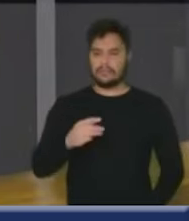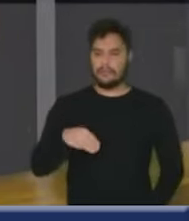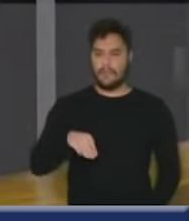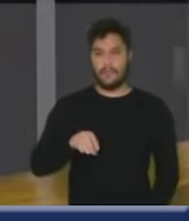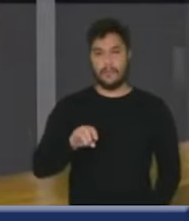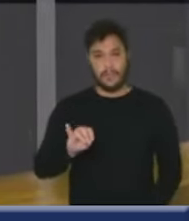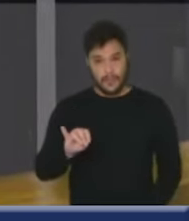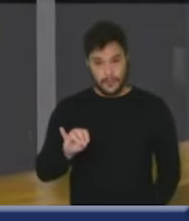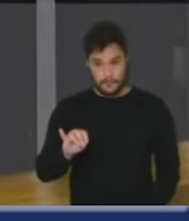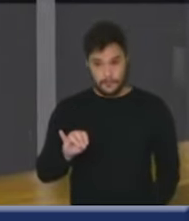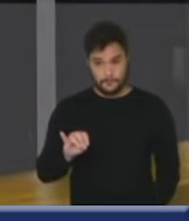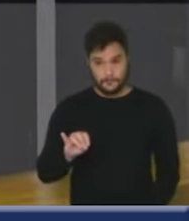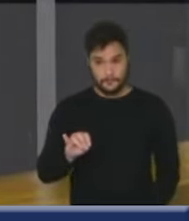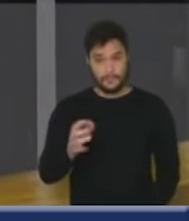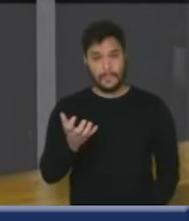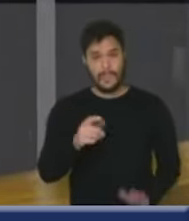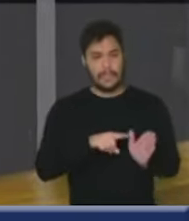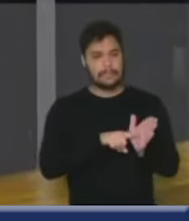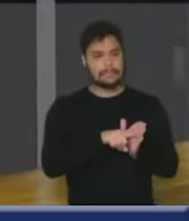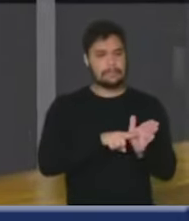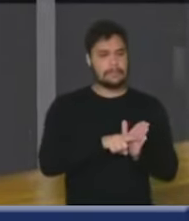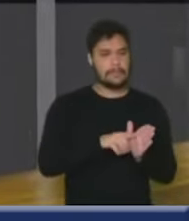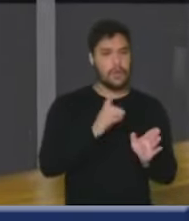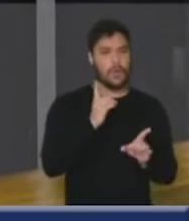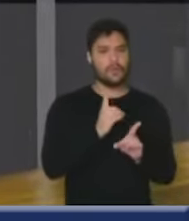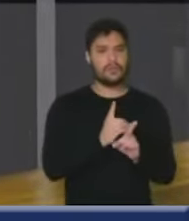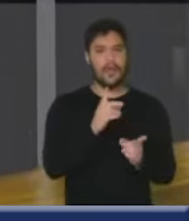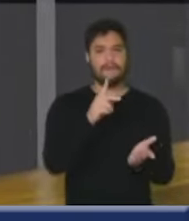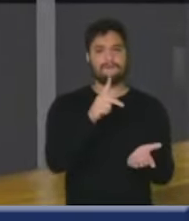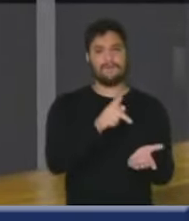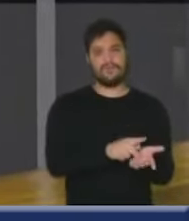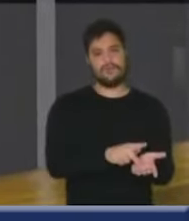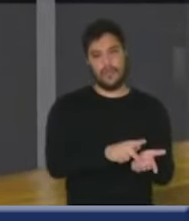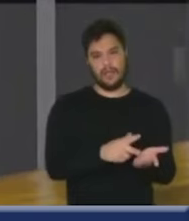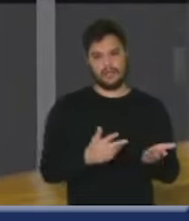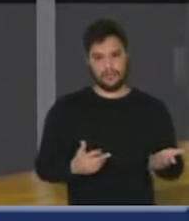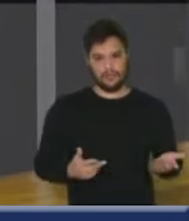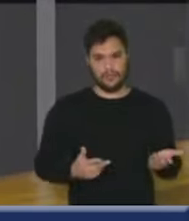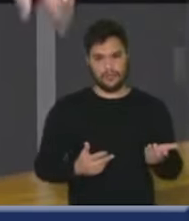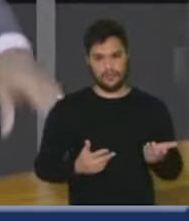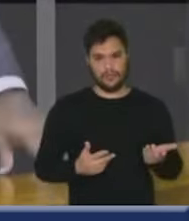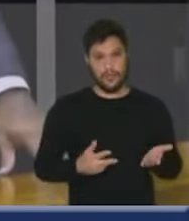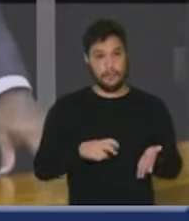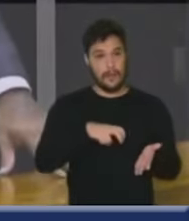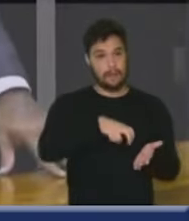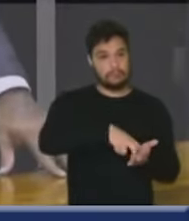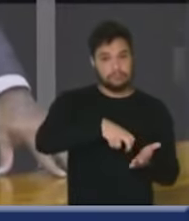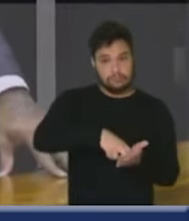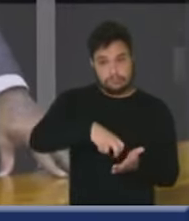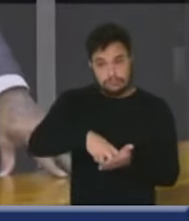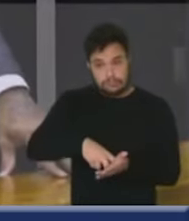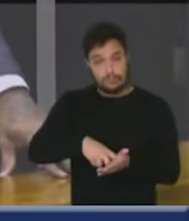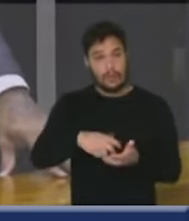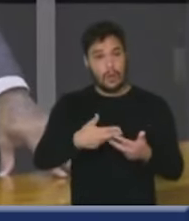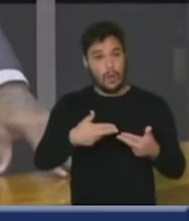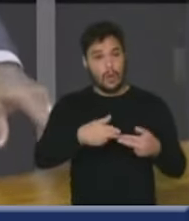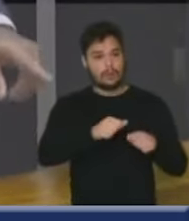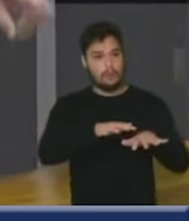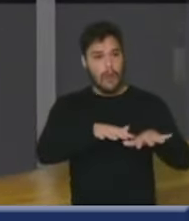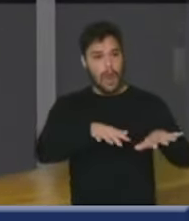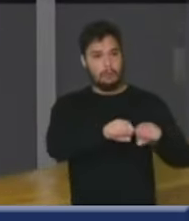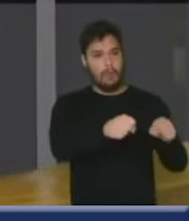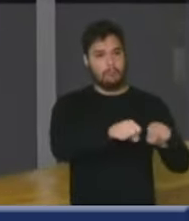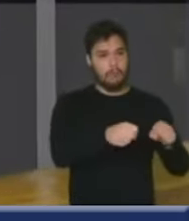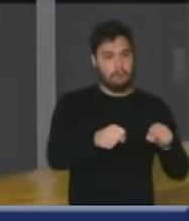para apurar a verdade para esclarecer fatos para punir vândalos e absorverem inocente